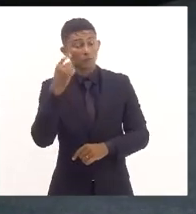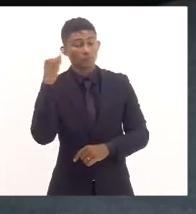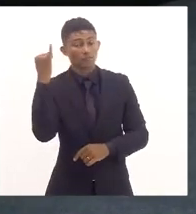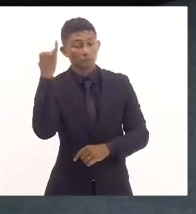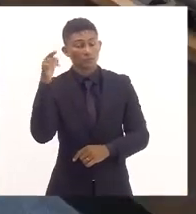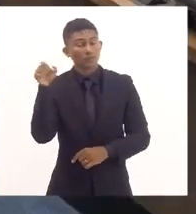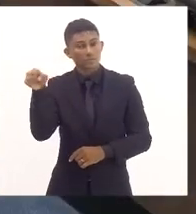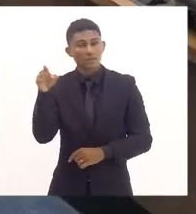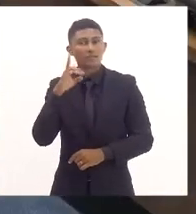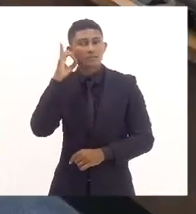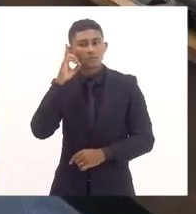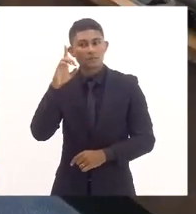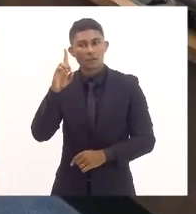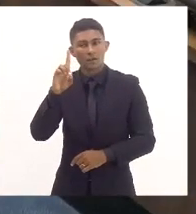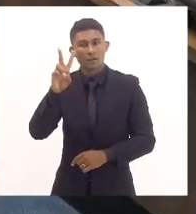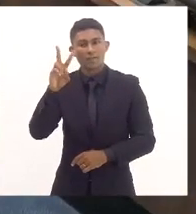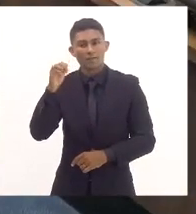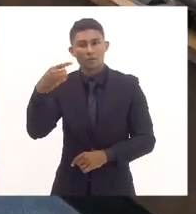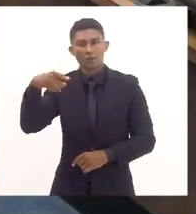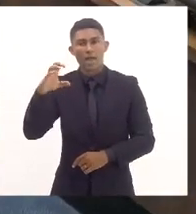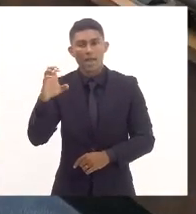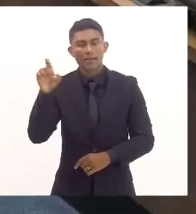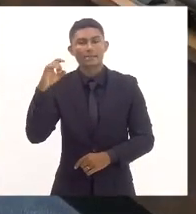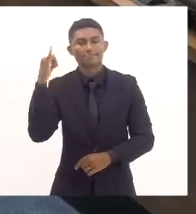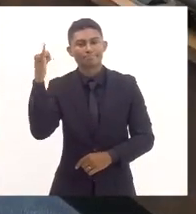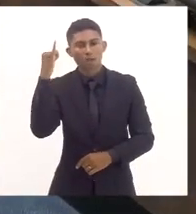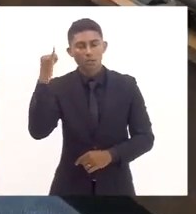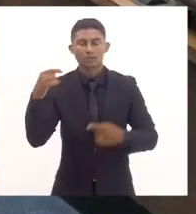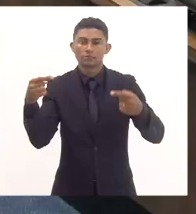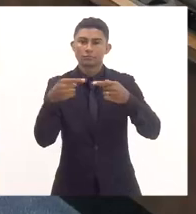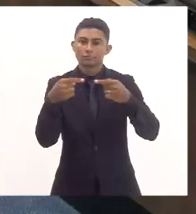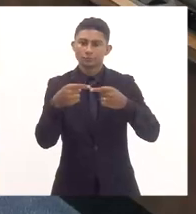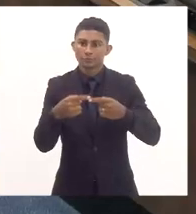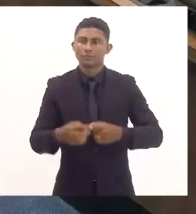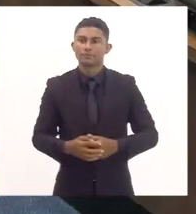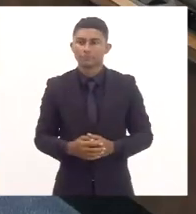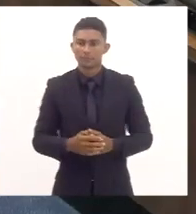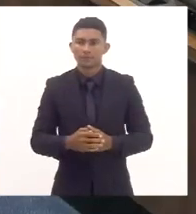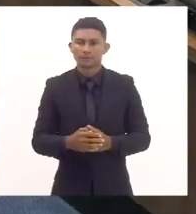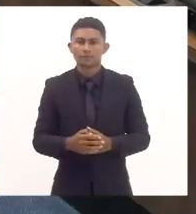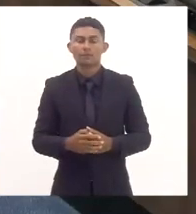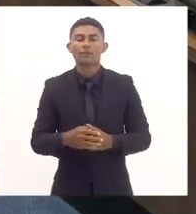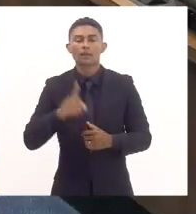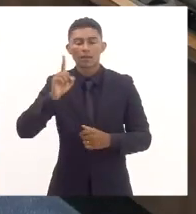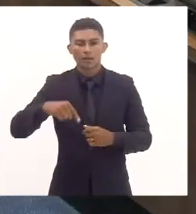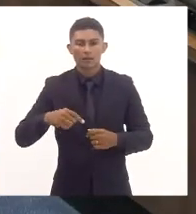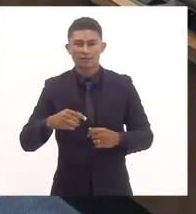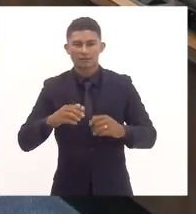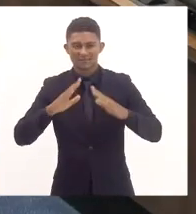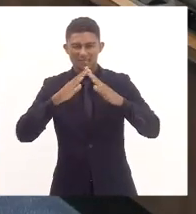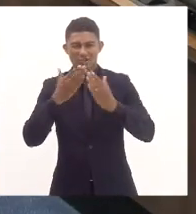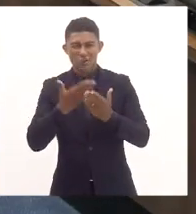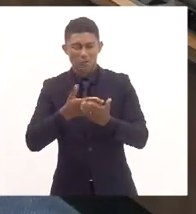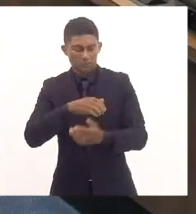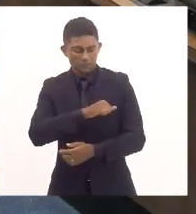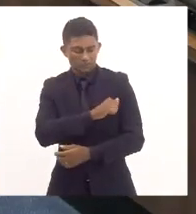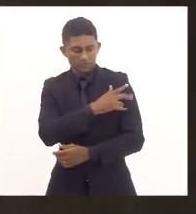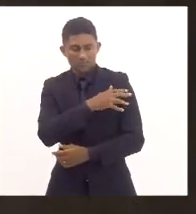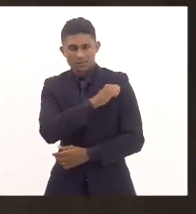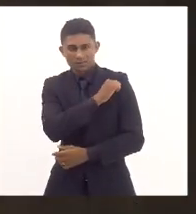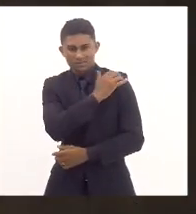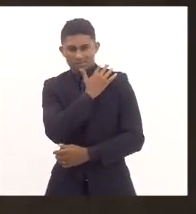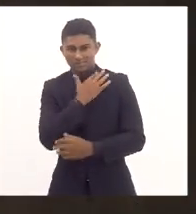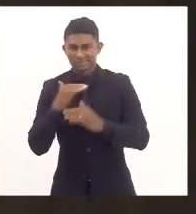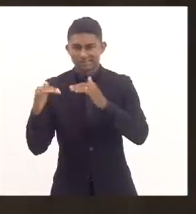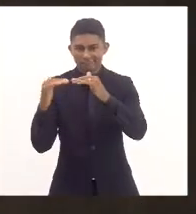é que é muito importante do que no que diz respeito a simetria e a escolaridade Então é